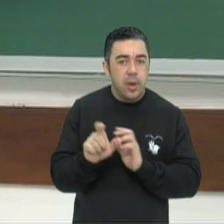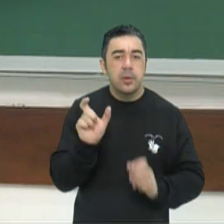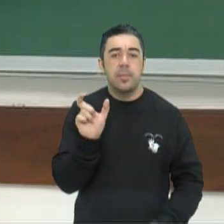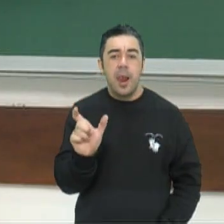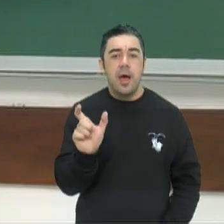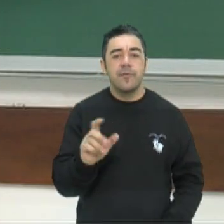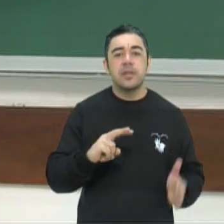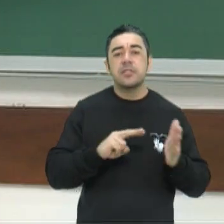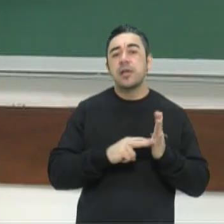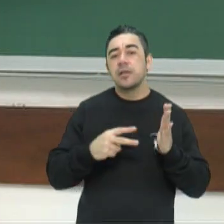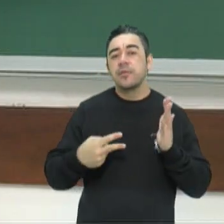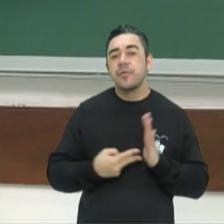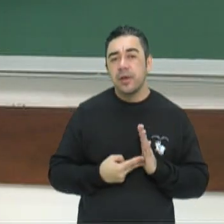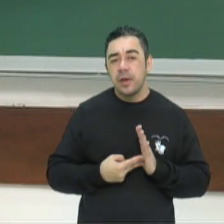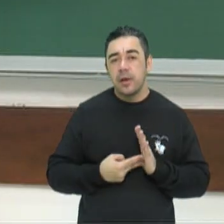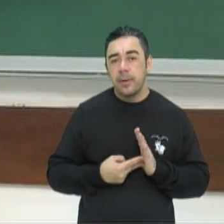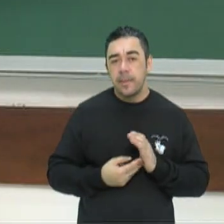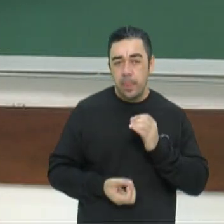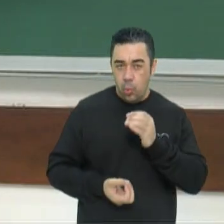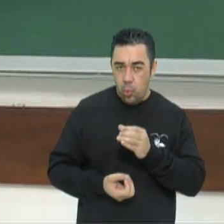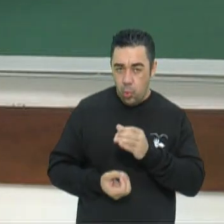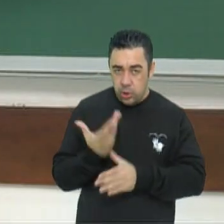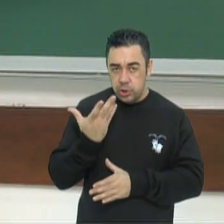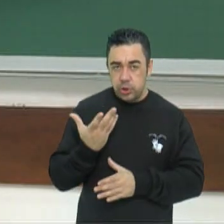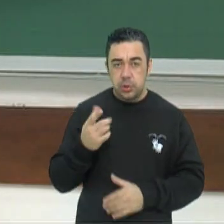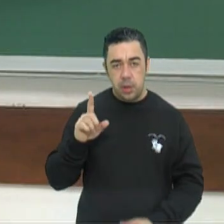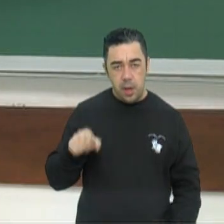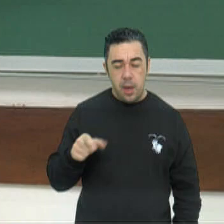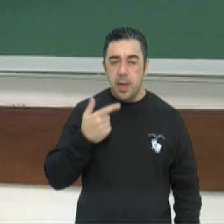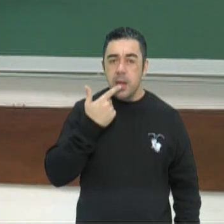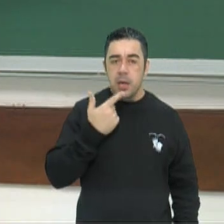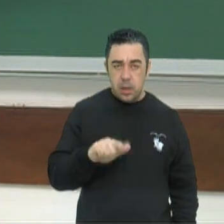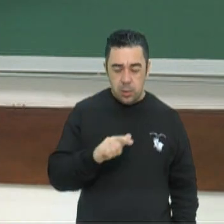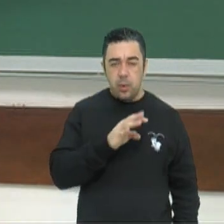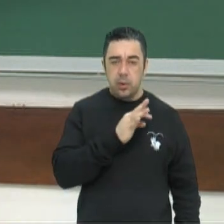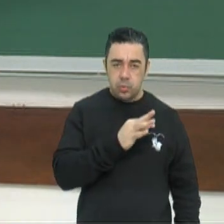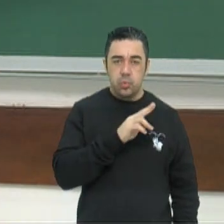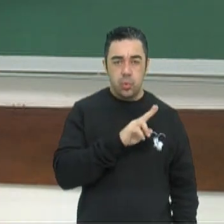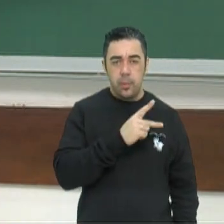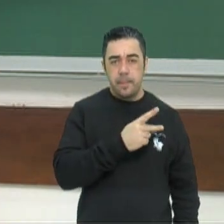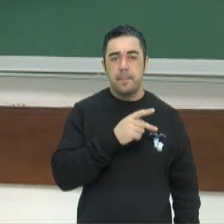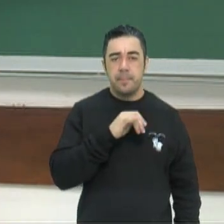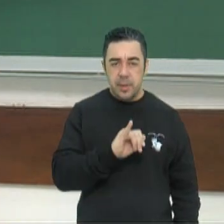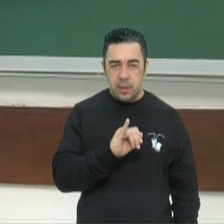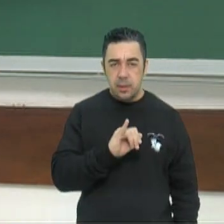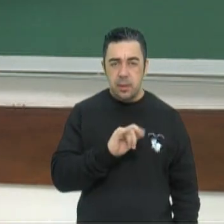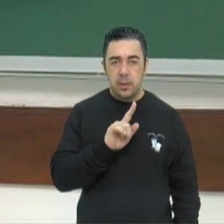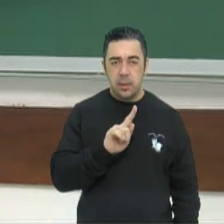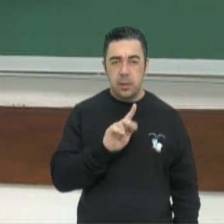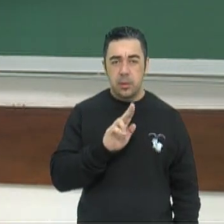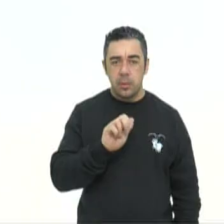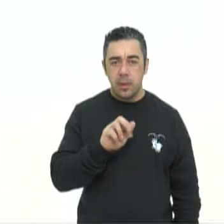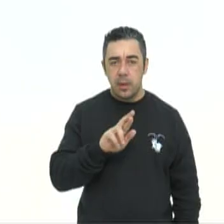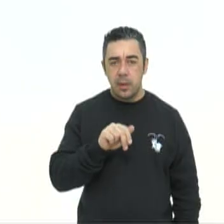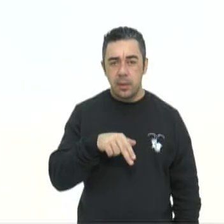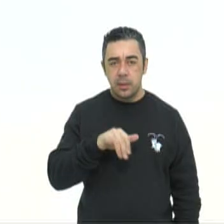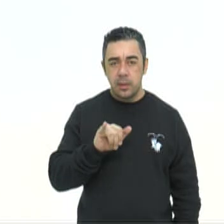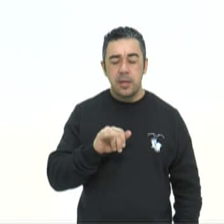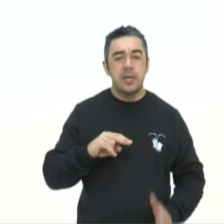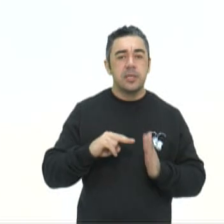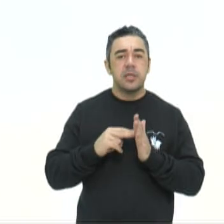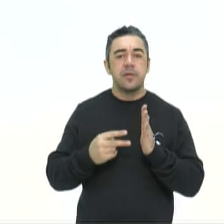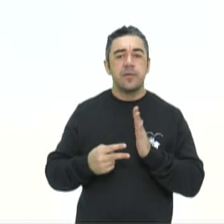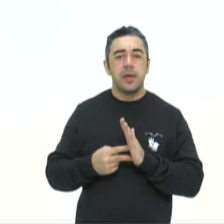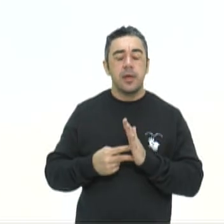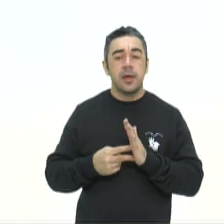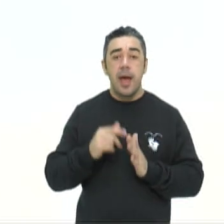significa Paraná? Qual é a origem? Ó, a origem está aqui, ó. A língua Tupi-Guarani. E Paraná significa rio